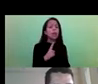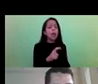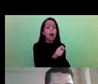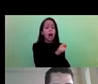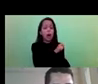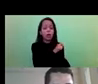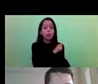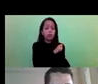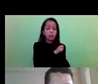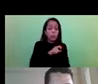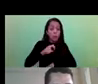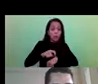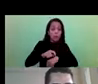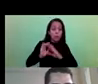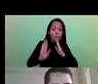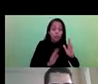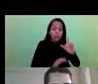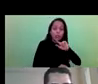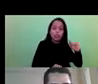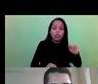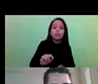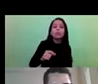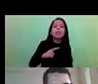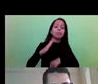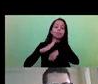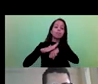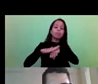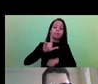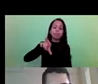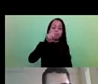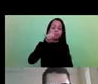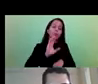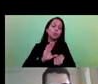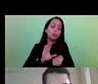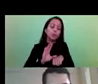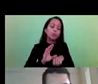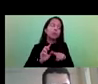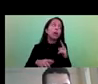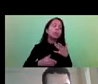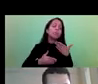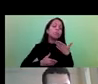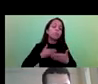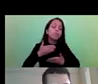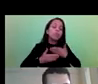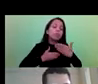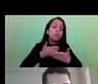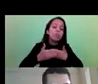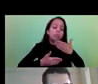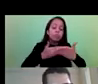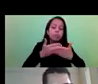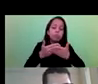processo seletivo, né? Mas até que ponto o sujeito e a